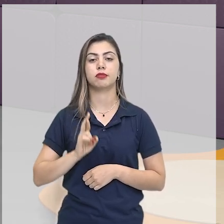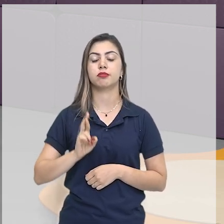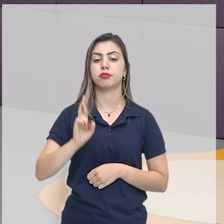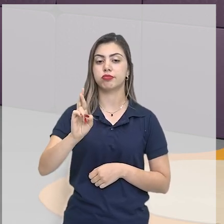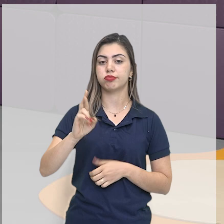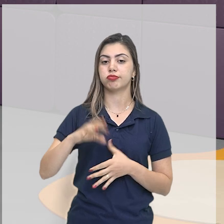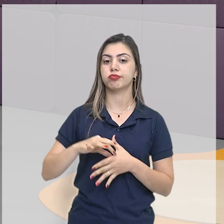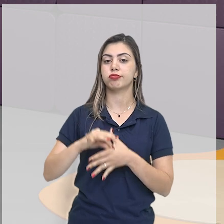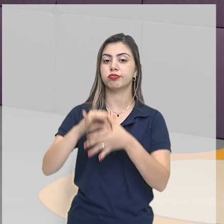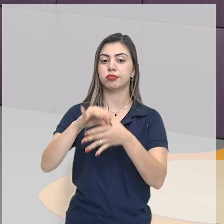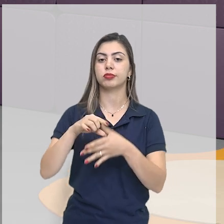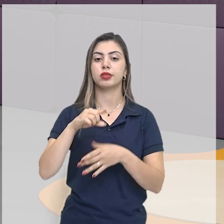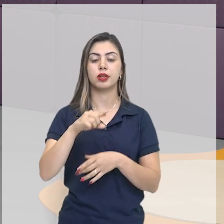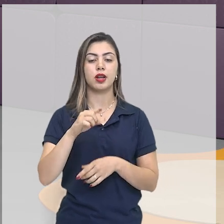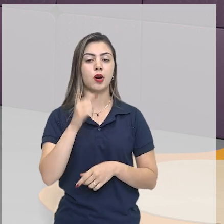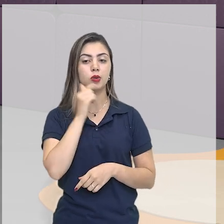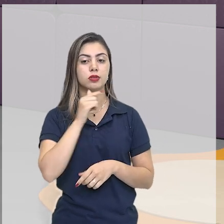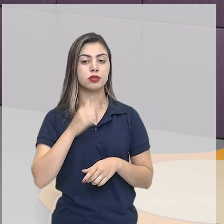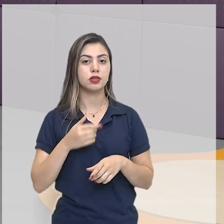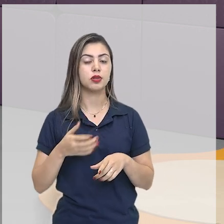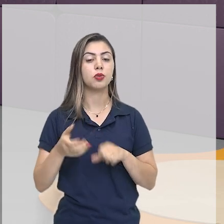na conquista de Canaã.